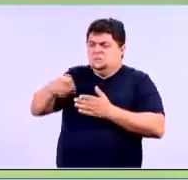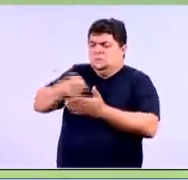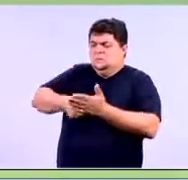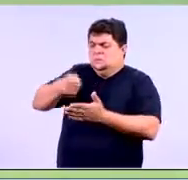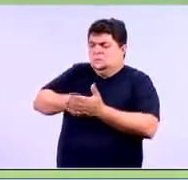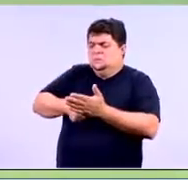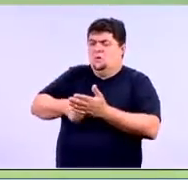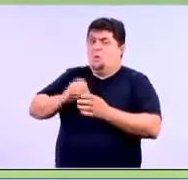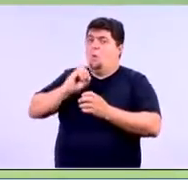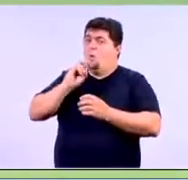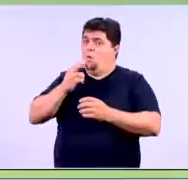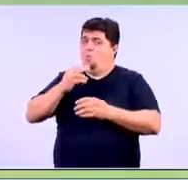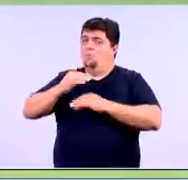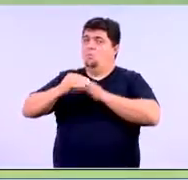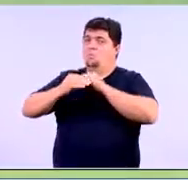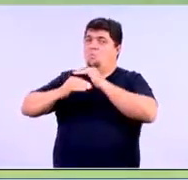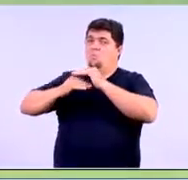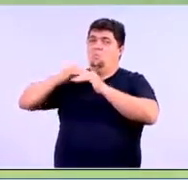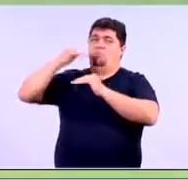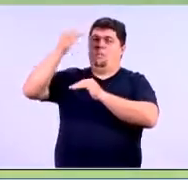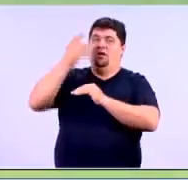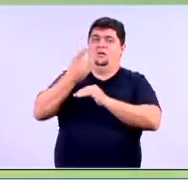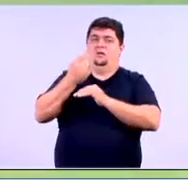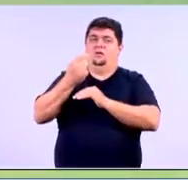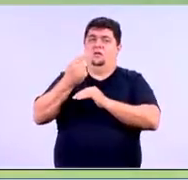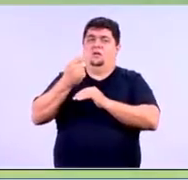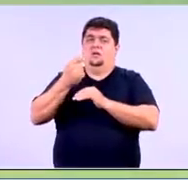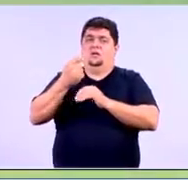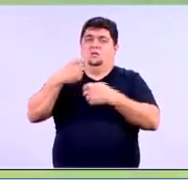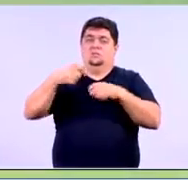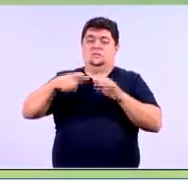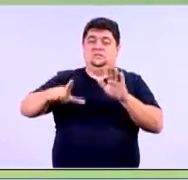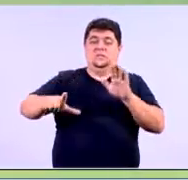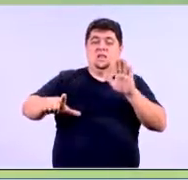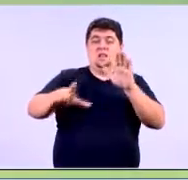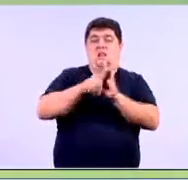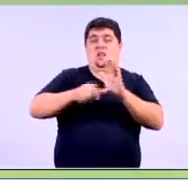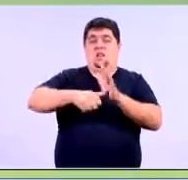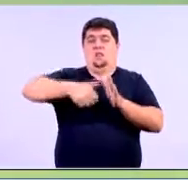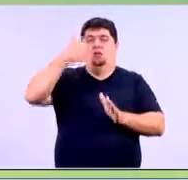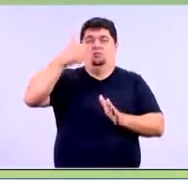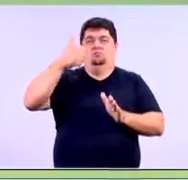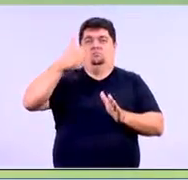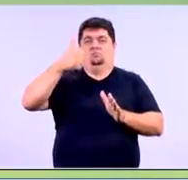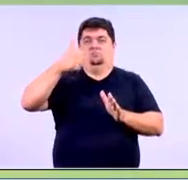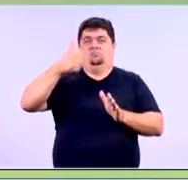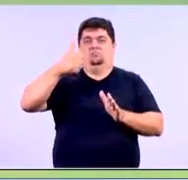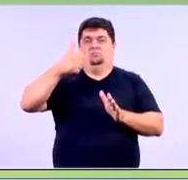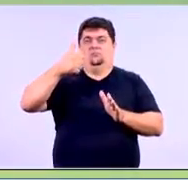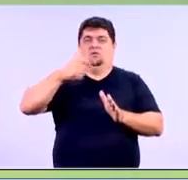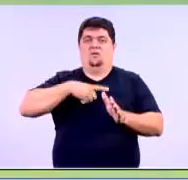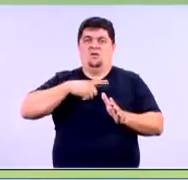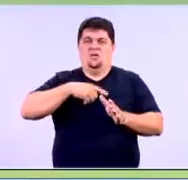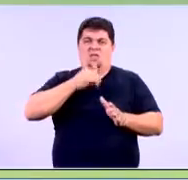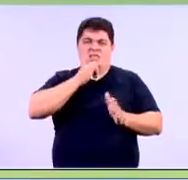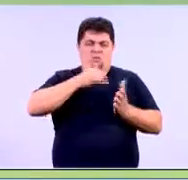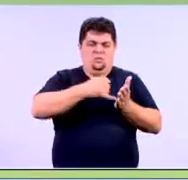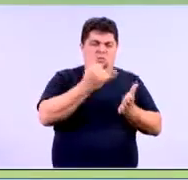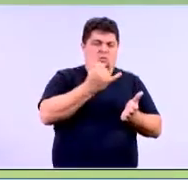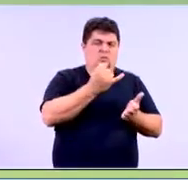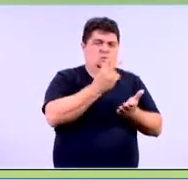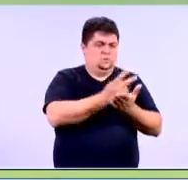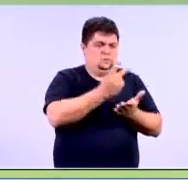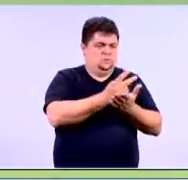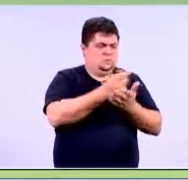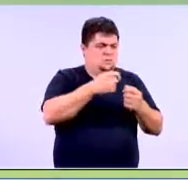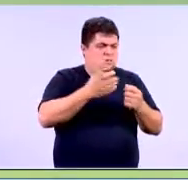ou aumentar tributos sem lei. Lembrem, lá atrás que a gente falou que é necessário que respeitem